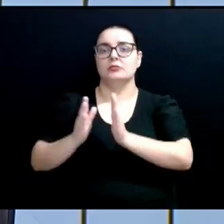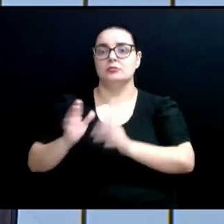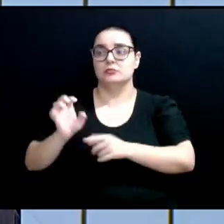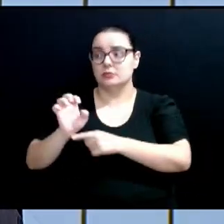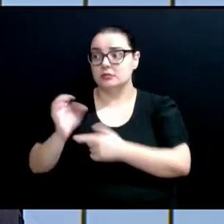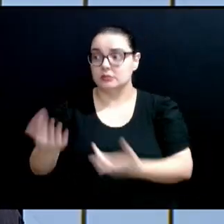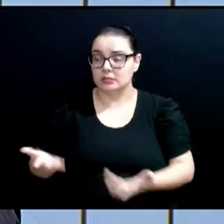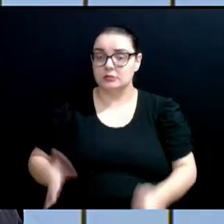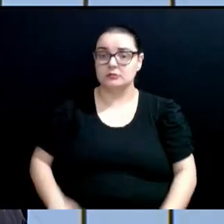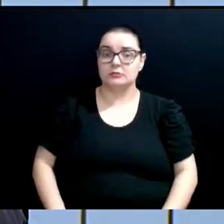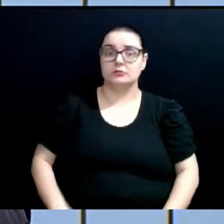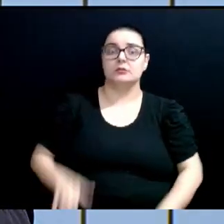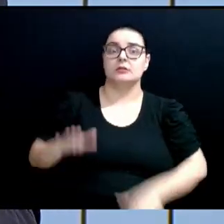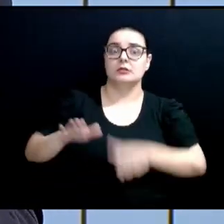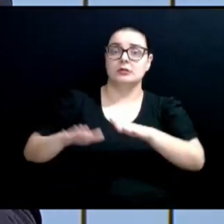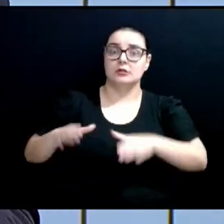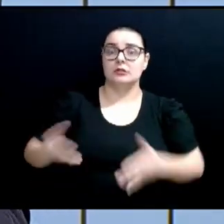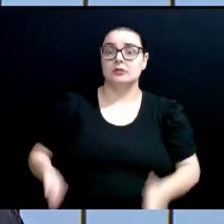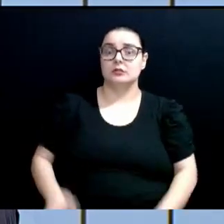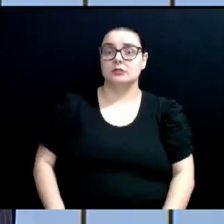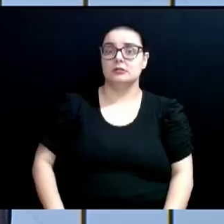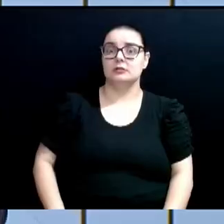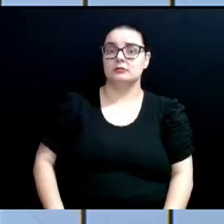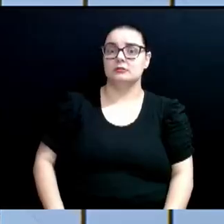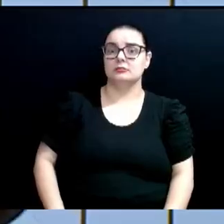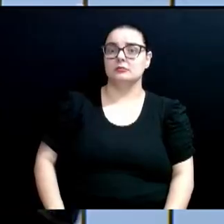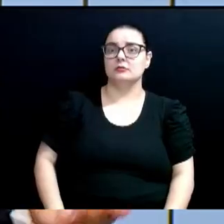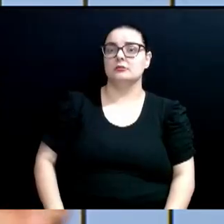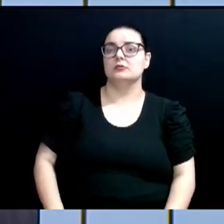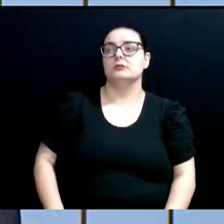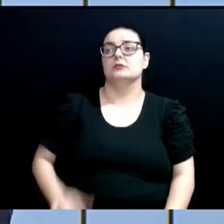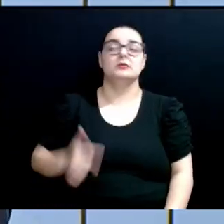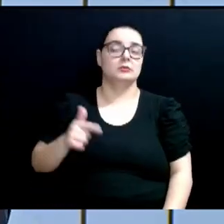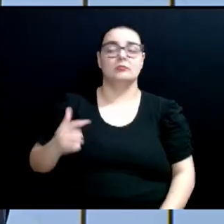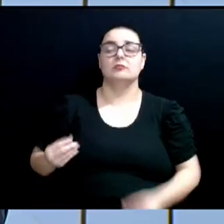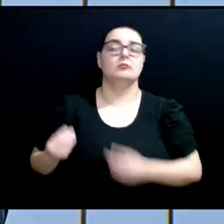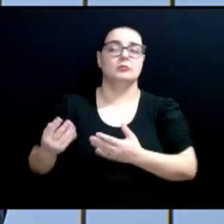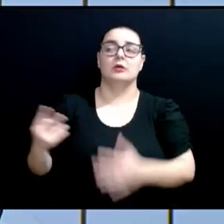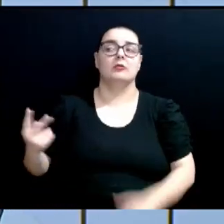vezes, também deixa de dar valor àquilo que